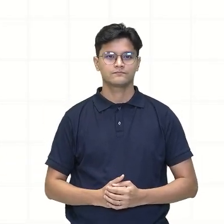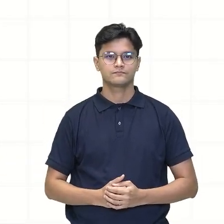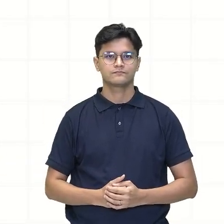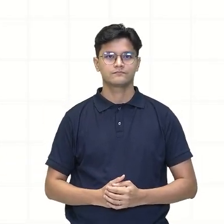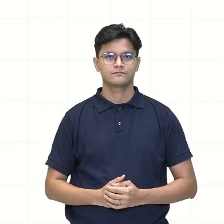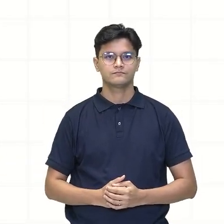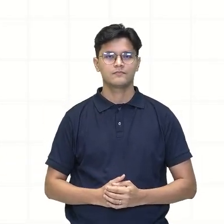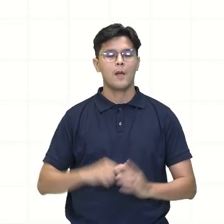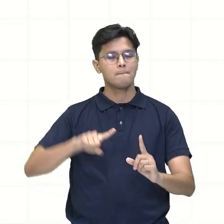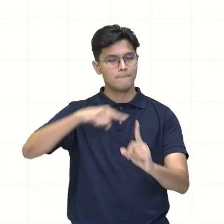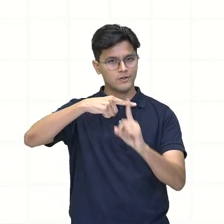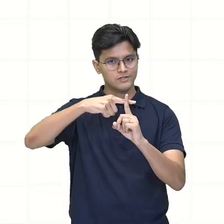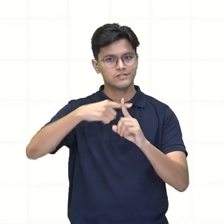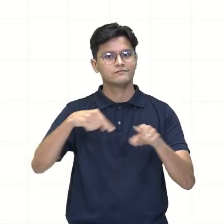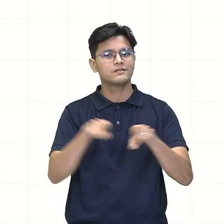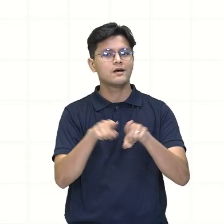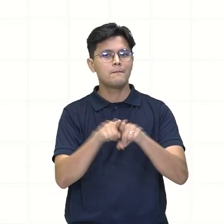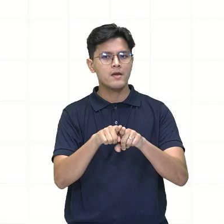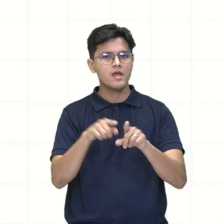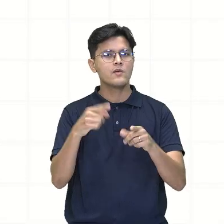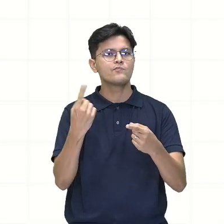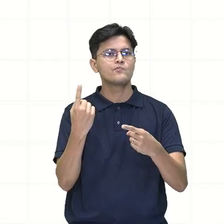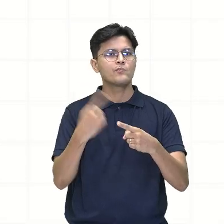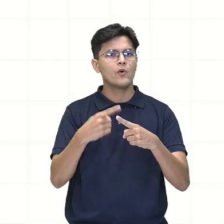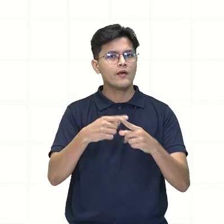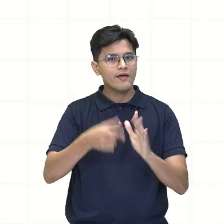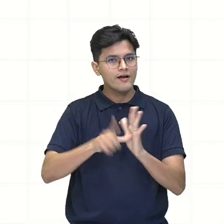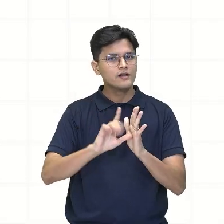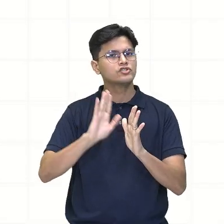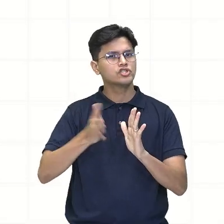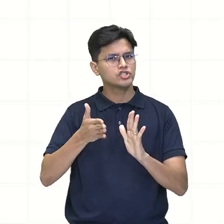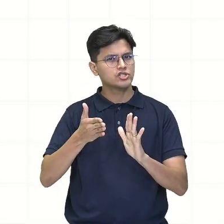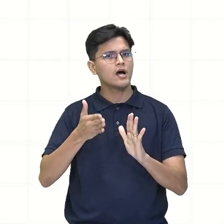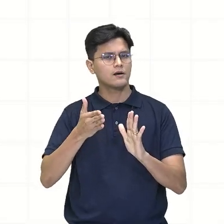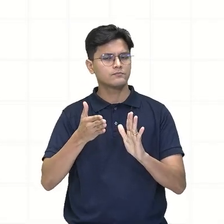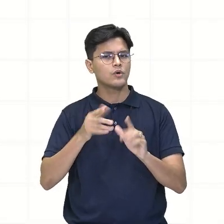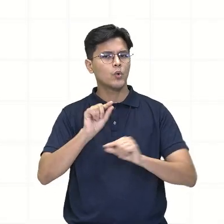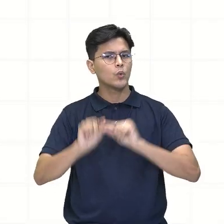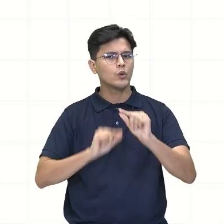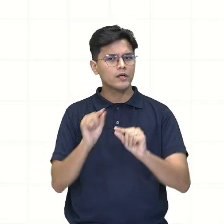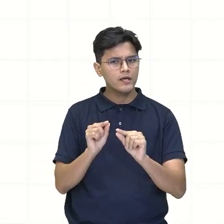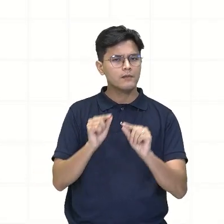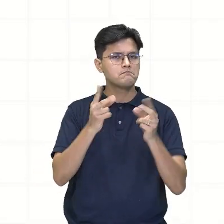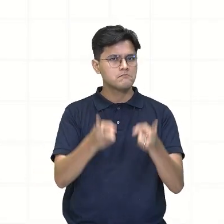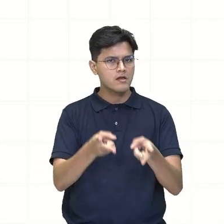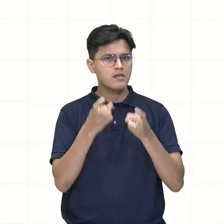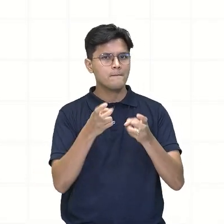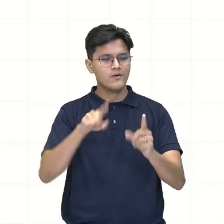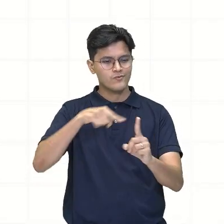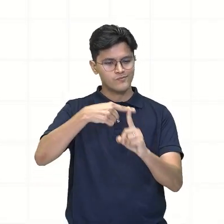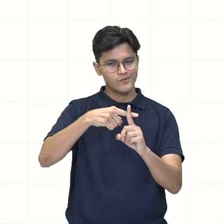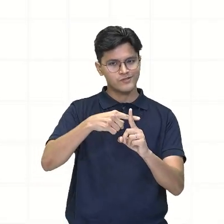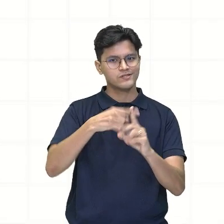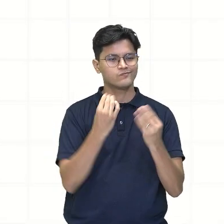Positivo, porque a gente já fez o jogo de sinal. E por último, aqui no item D, a gente